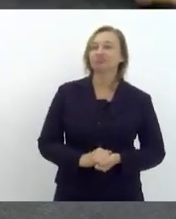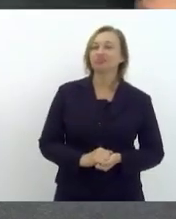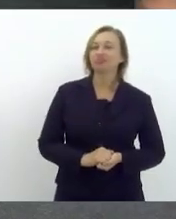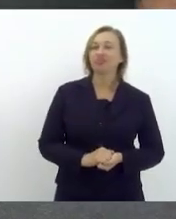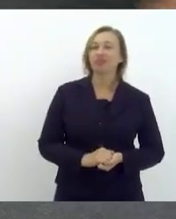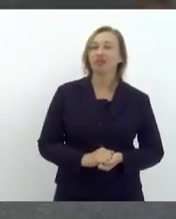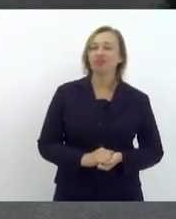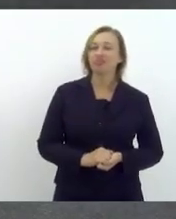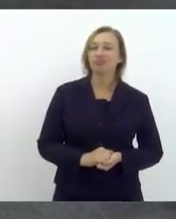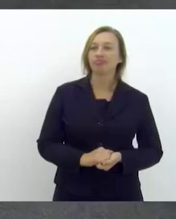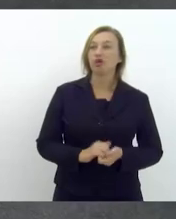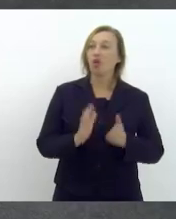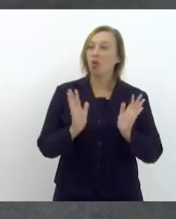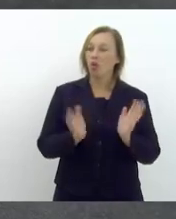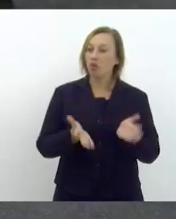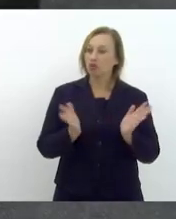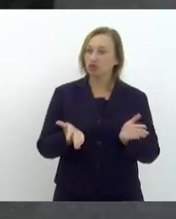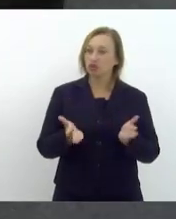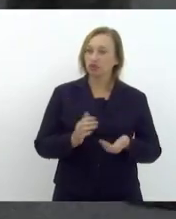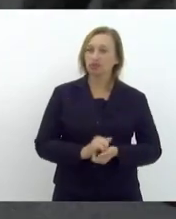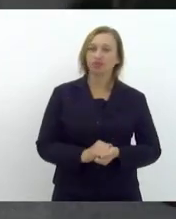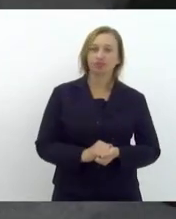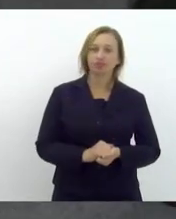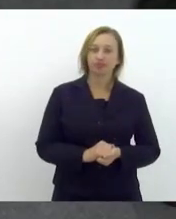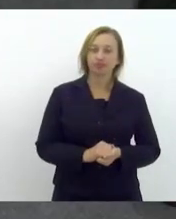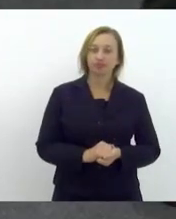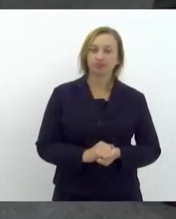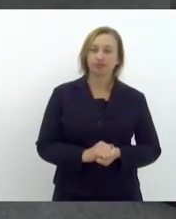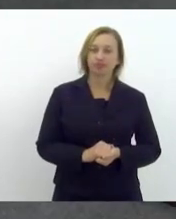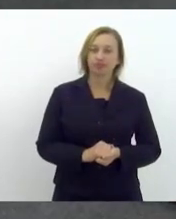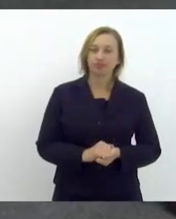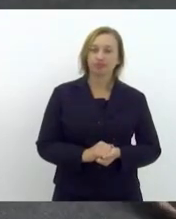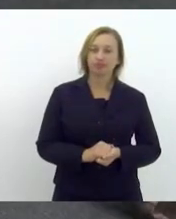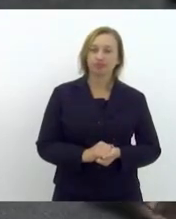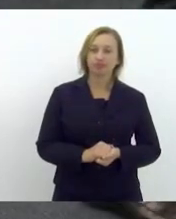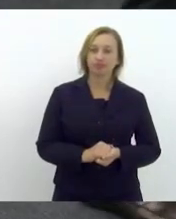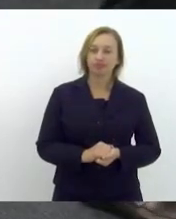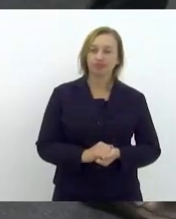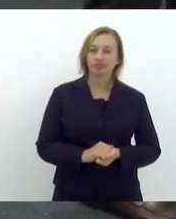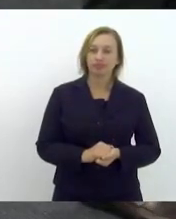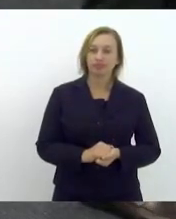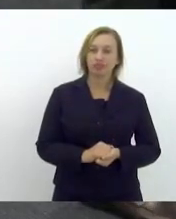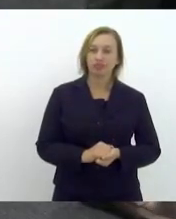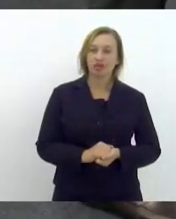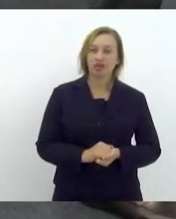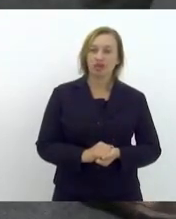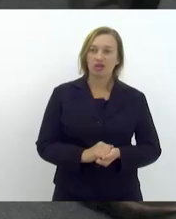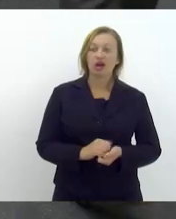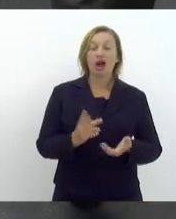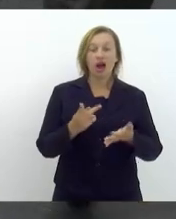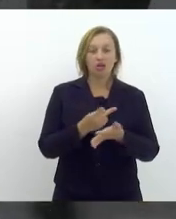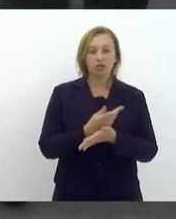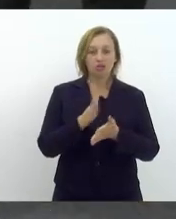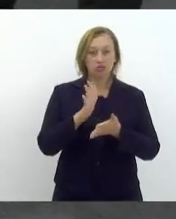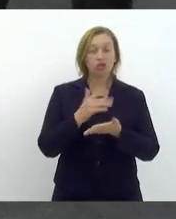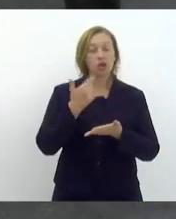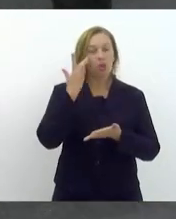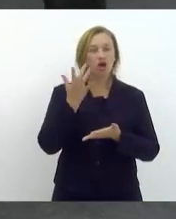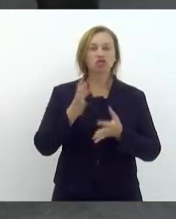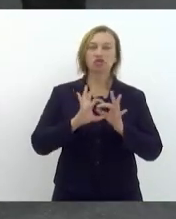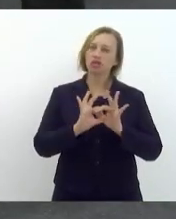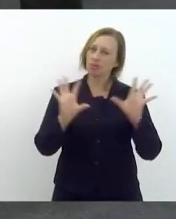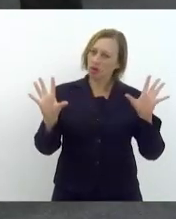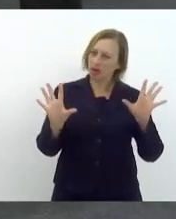Jorge Felipe Veja hoje ah houve um ato e que eu acho que a democracia Ela nos permite isso